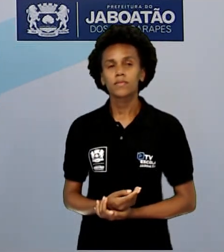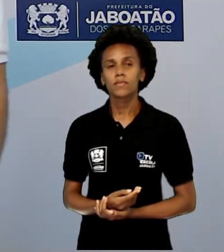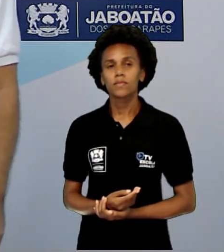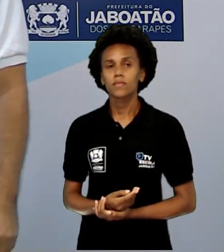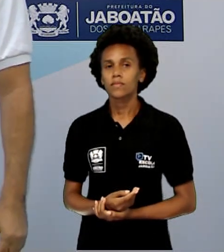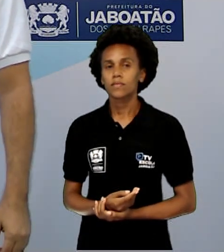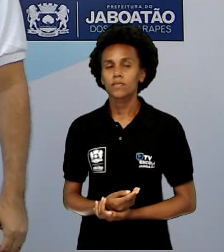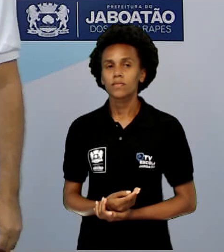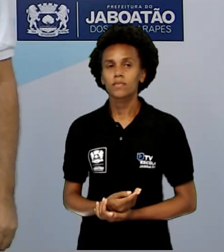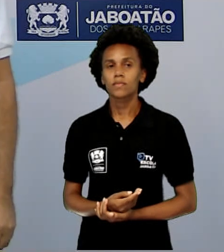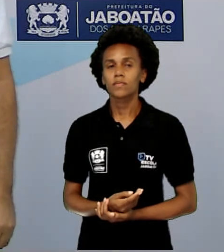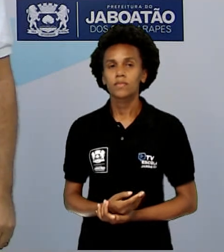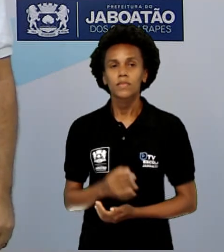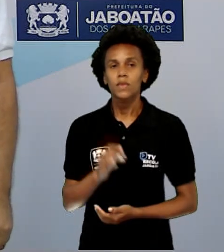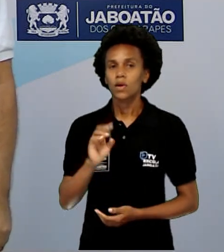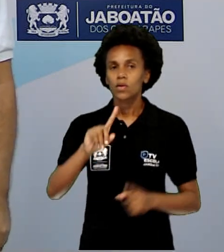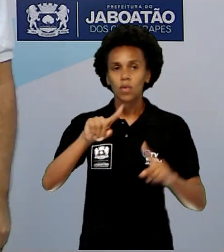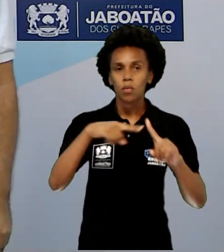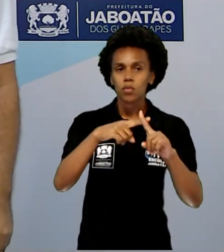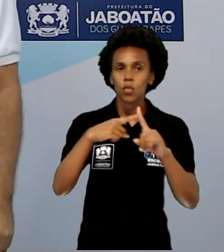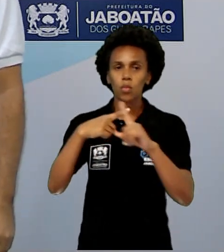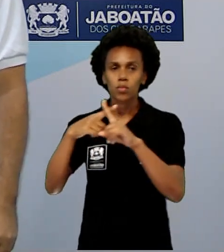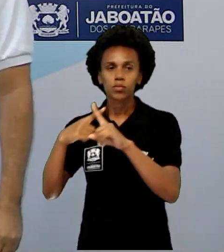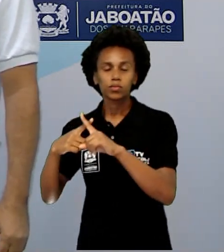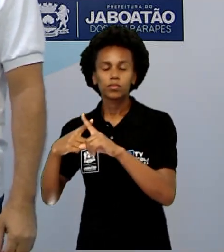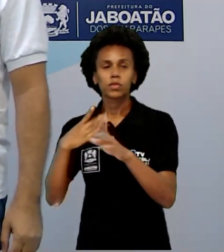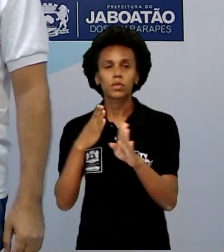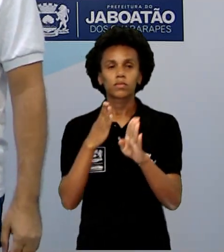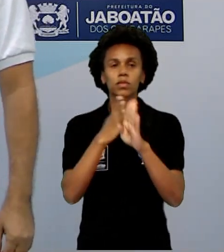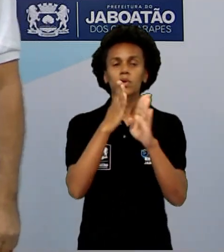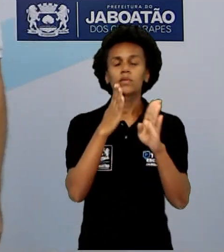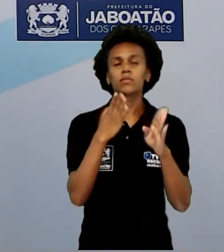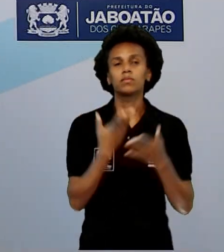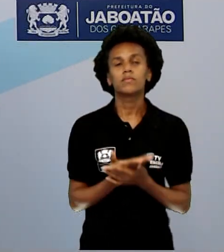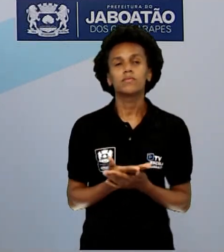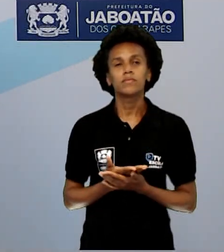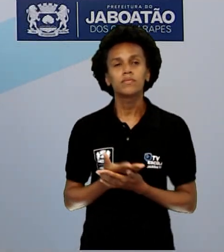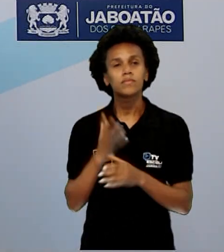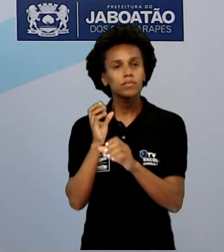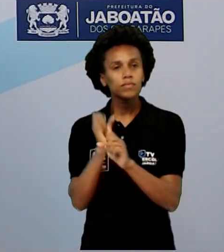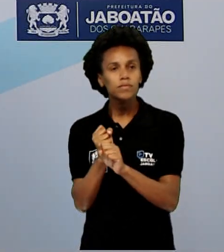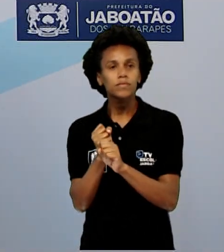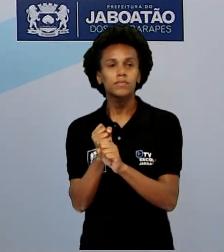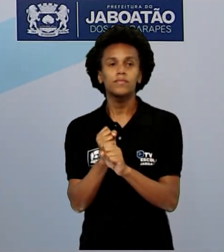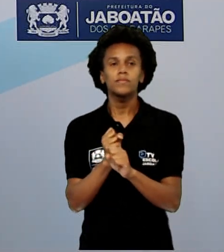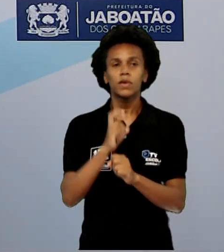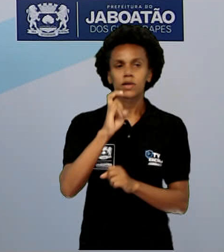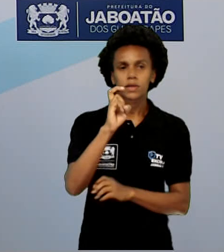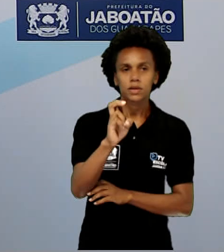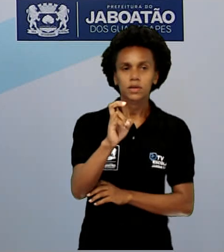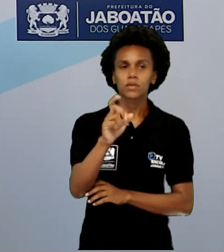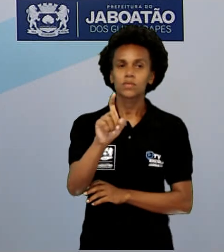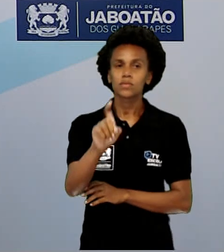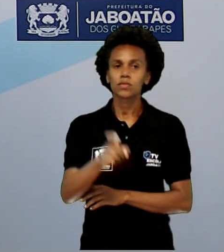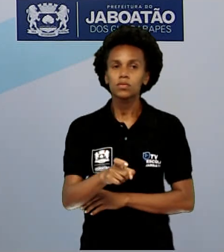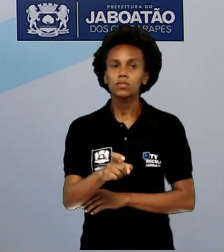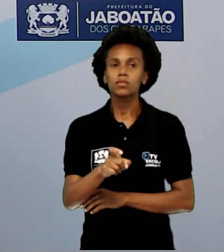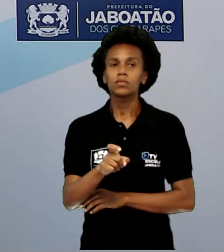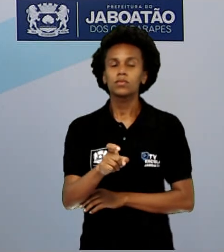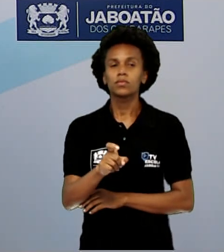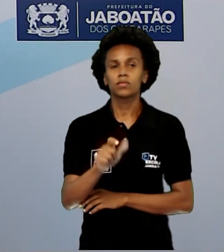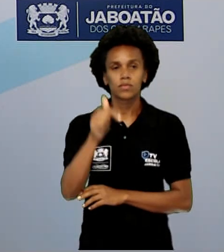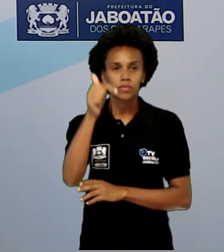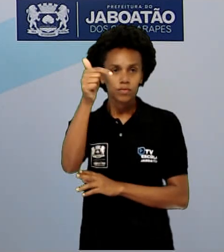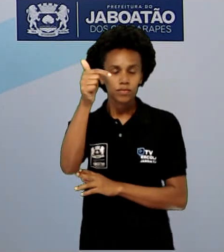só aqui fazer agora as multiplicações e a gente vai encontrar o que está sendo pedido. Repetir o 5. O x vezes x dá x